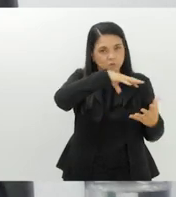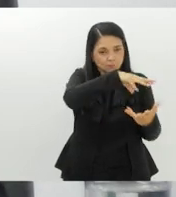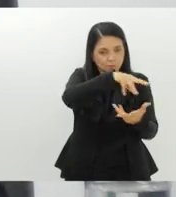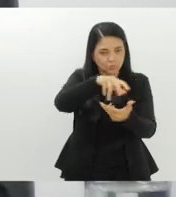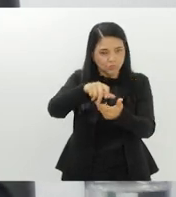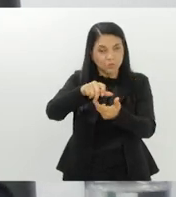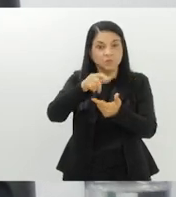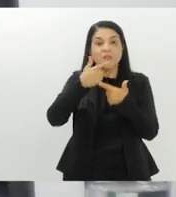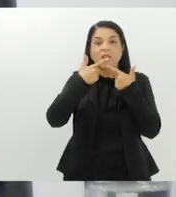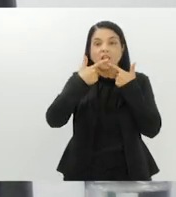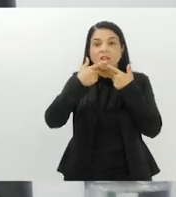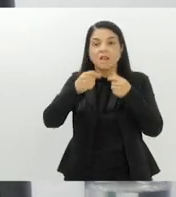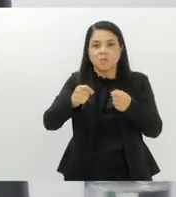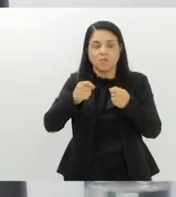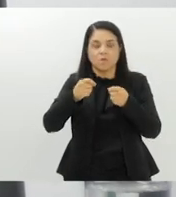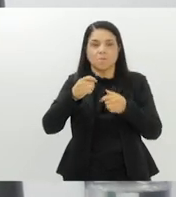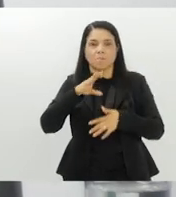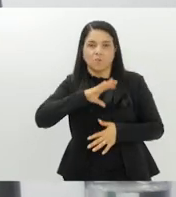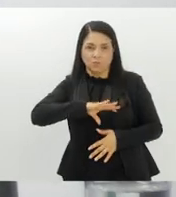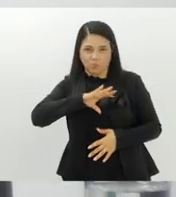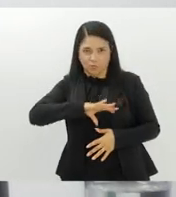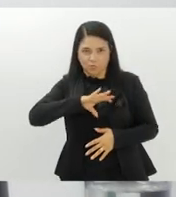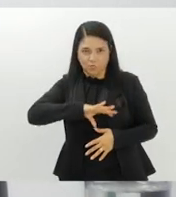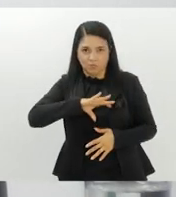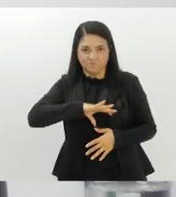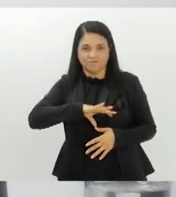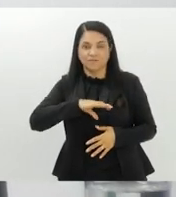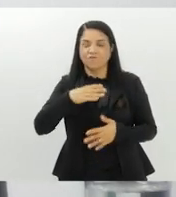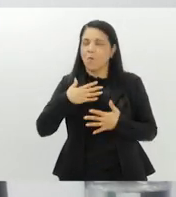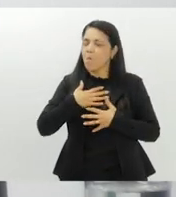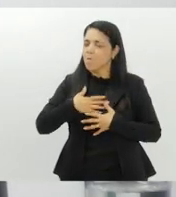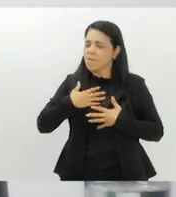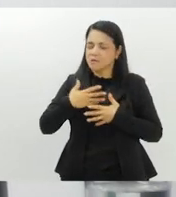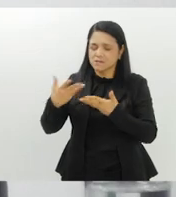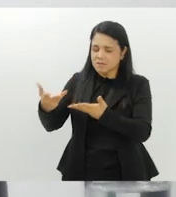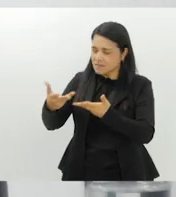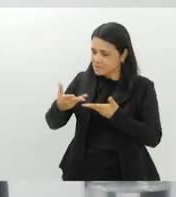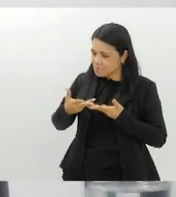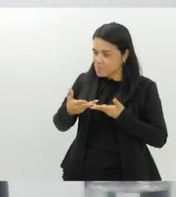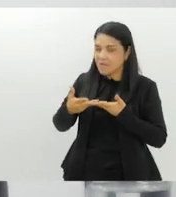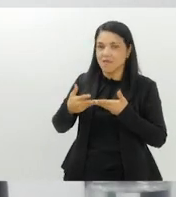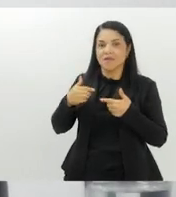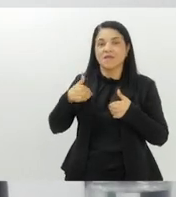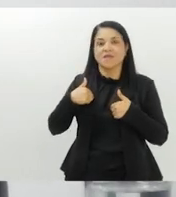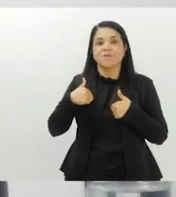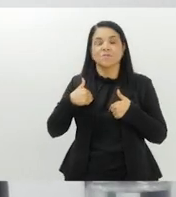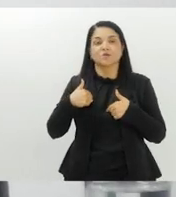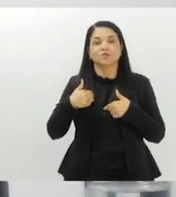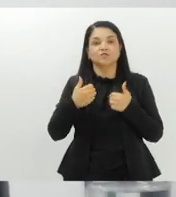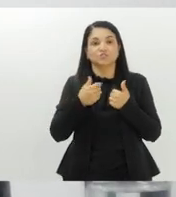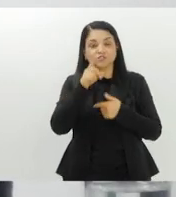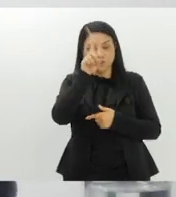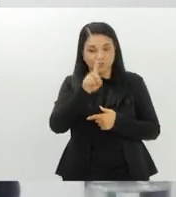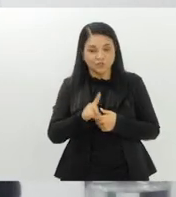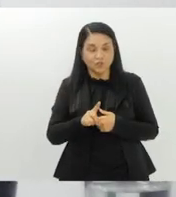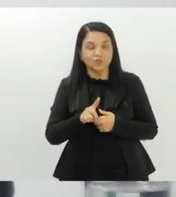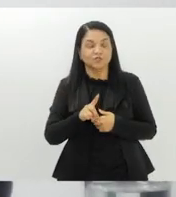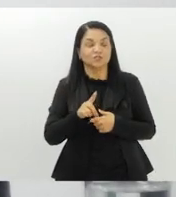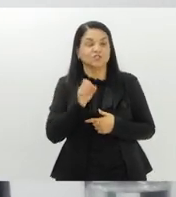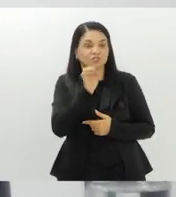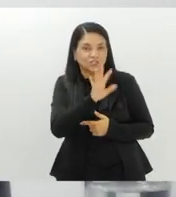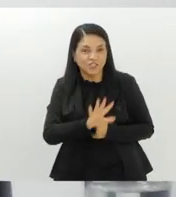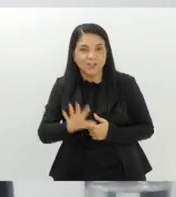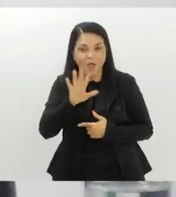língua portuguesa. Então, foi um prazer recebê-lo. Eu não estava na época, mas vocês foram recepcionados pelo diretor-geral. Hoje ele está